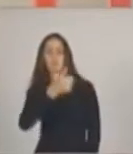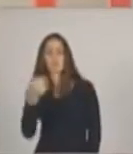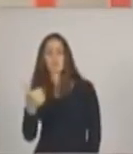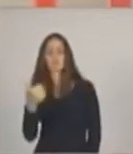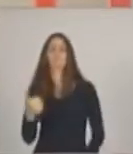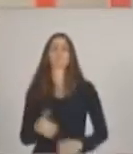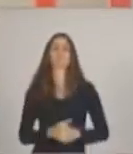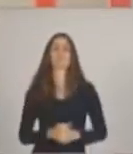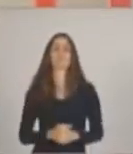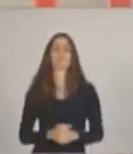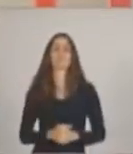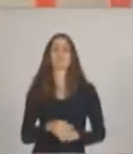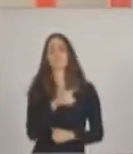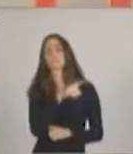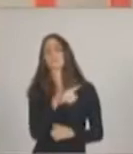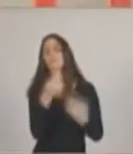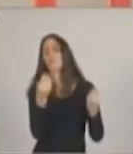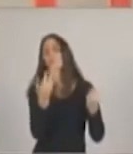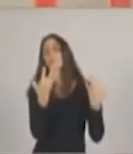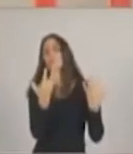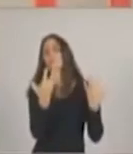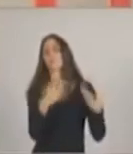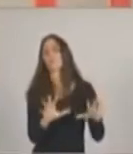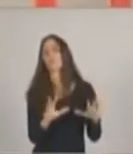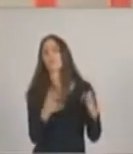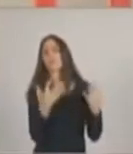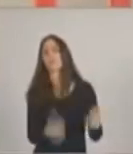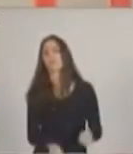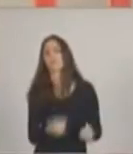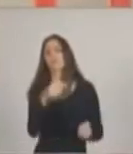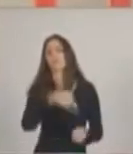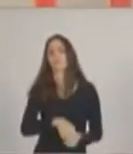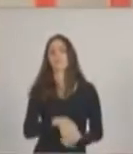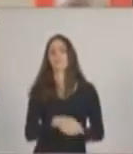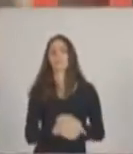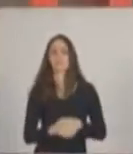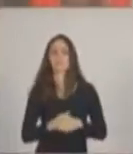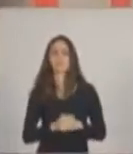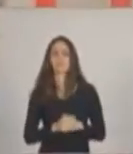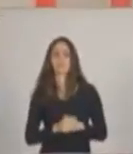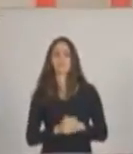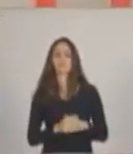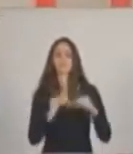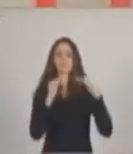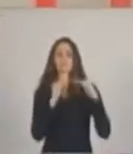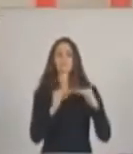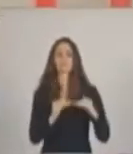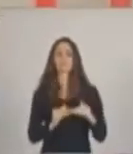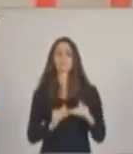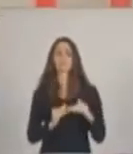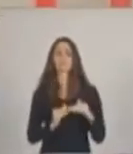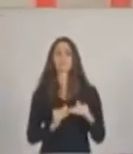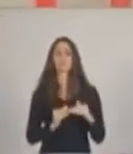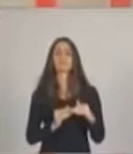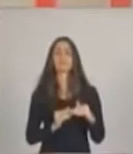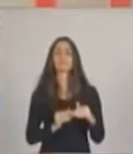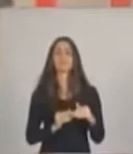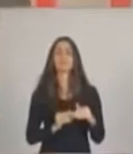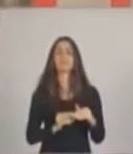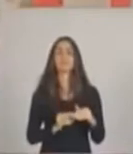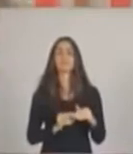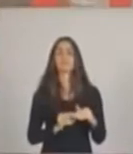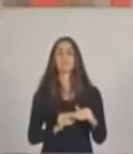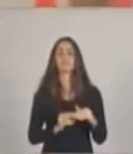61/2021 ser rejeitado por este poder em conformidade com a